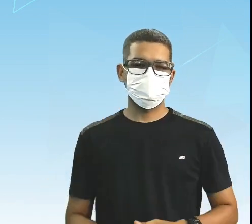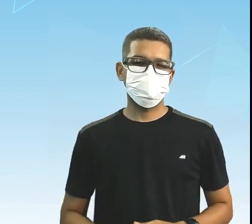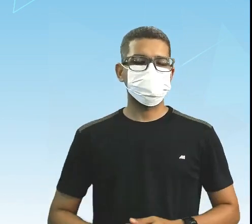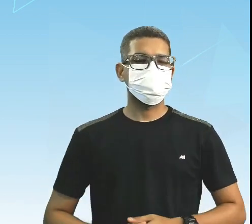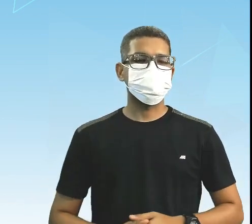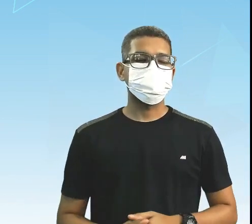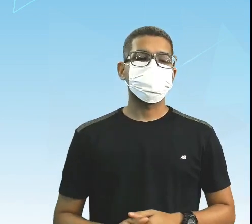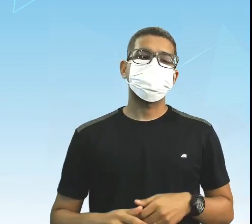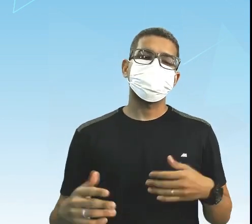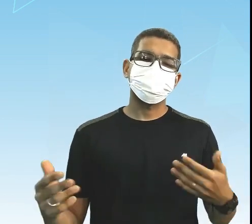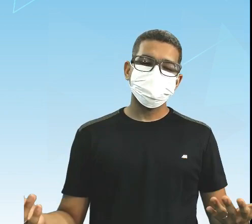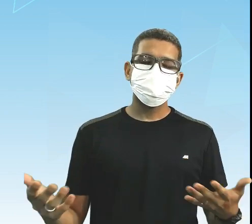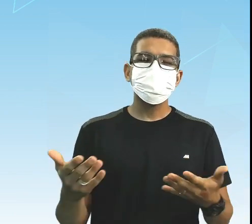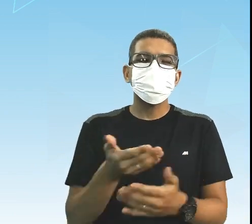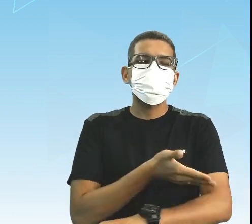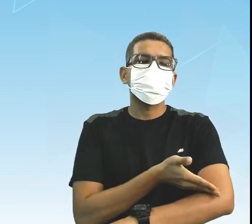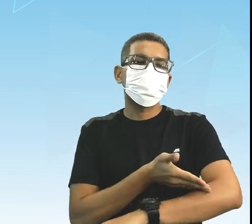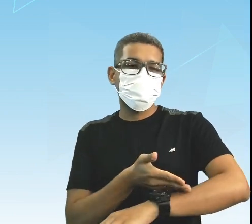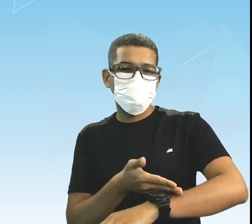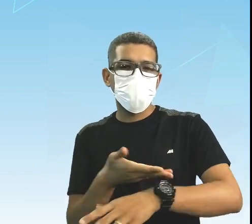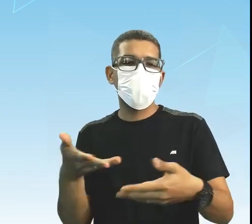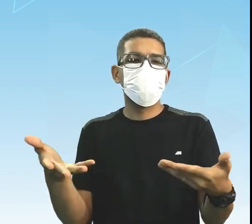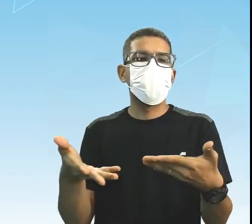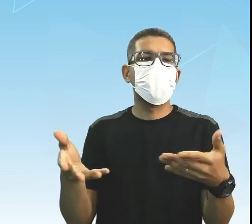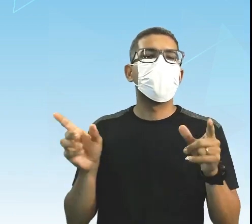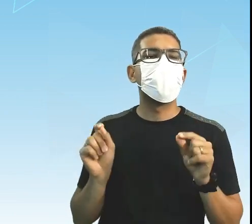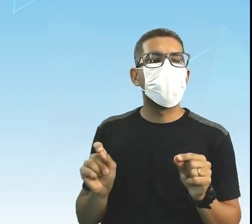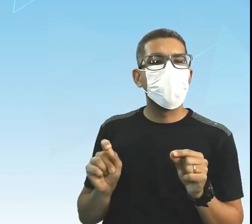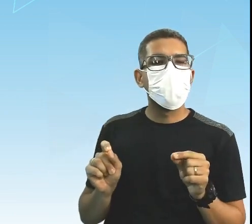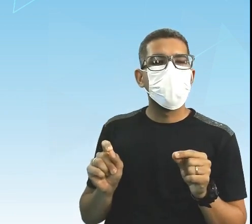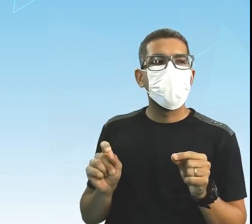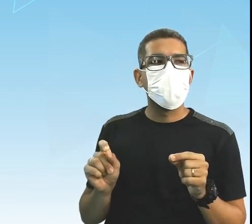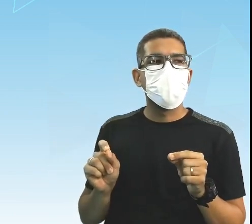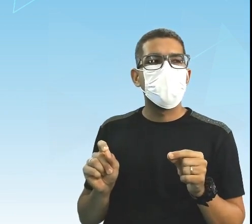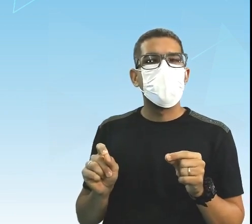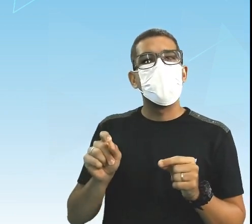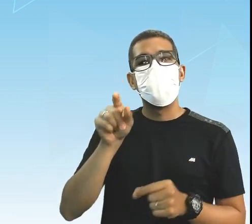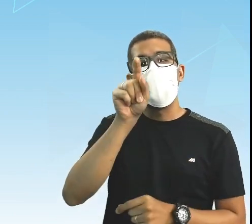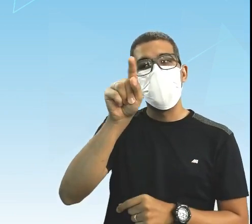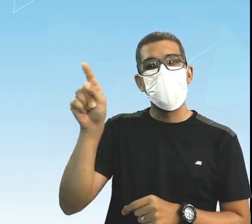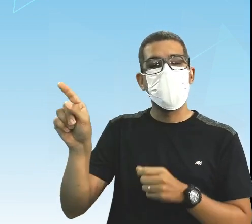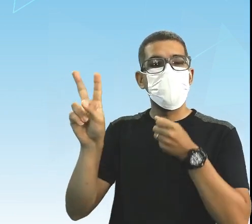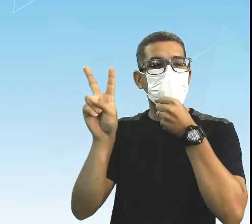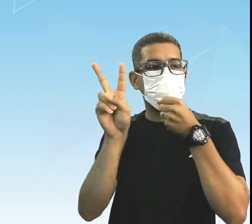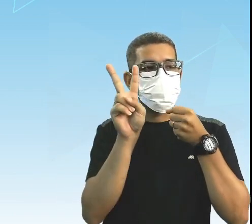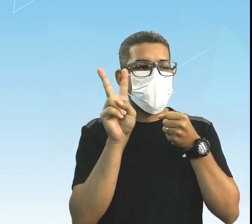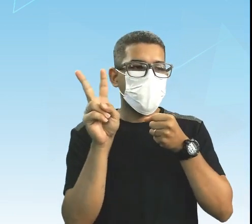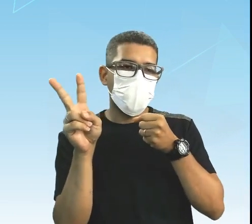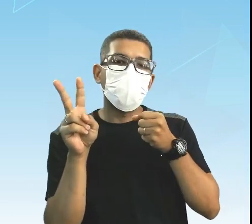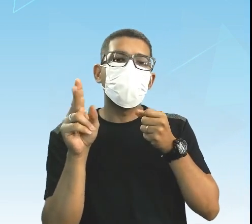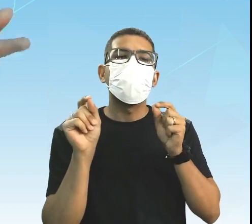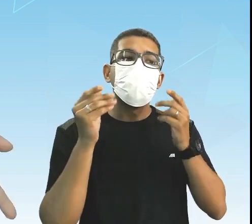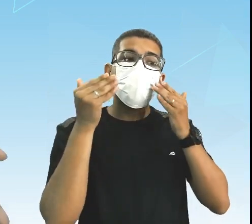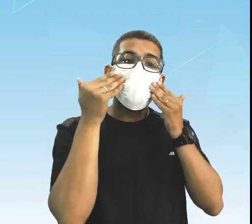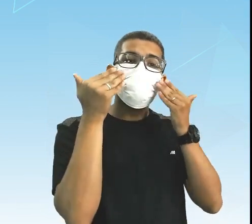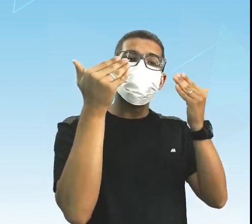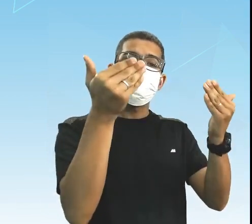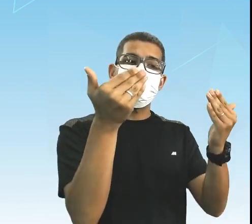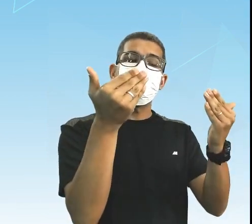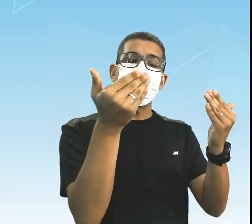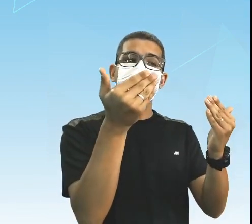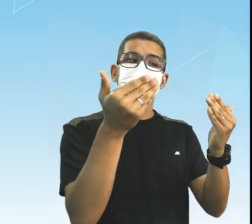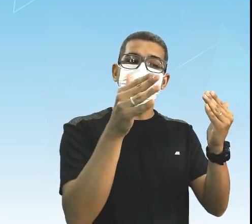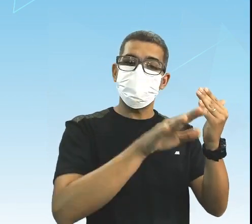É muito comum hoje a gente dizer que a função desses políticos é promover o bem-estar